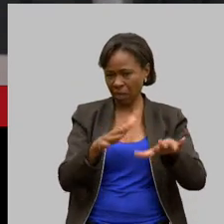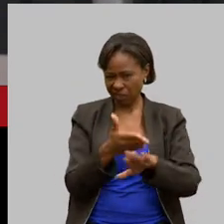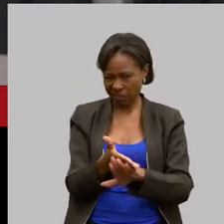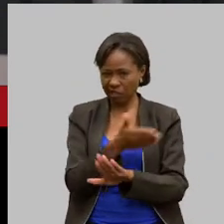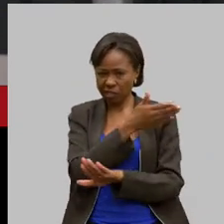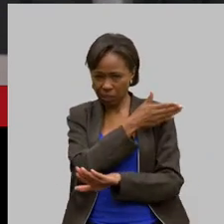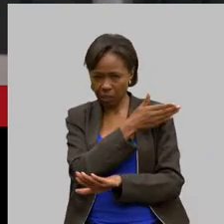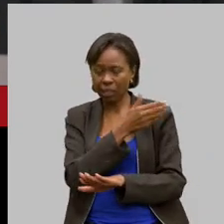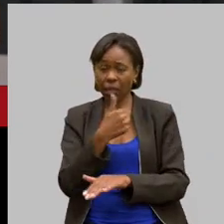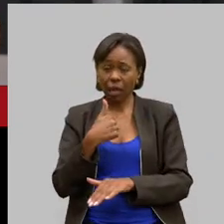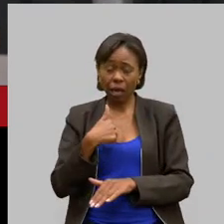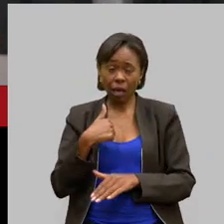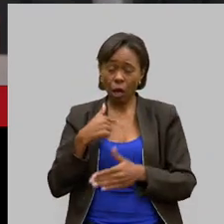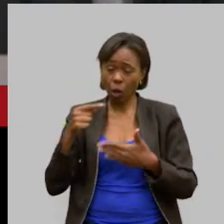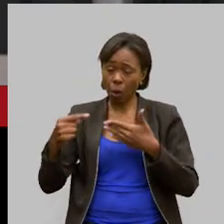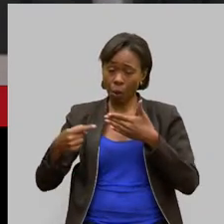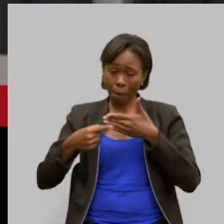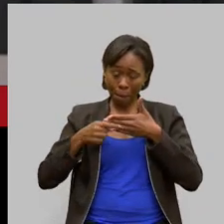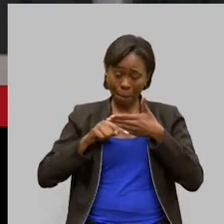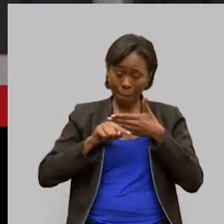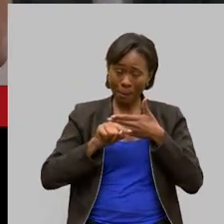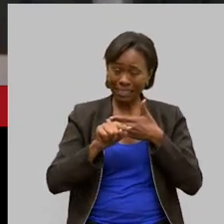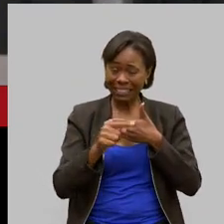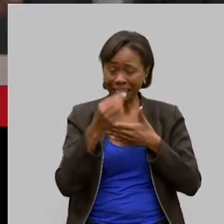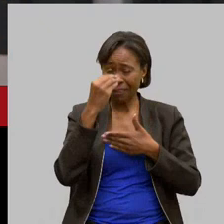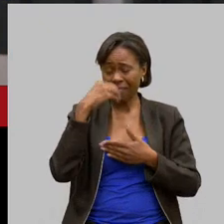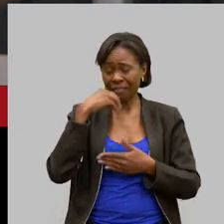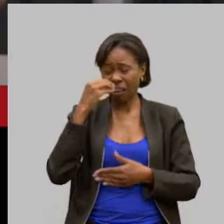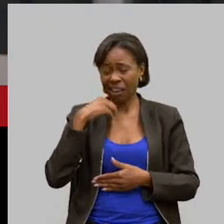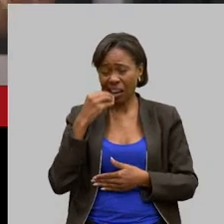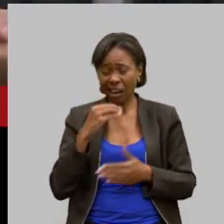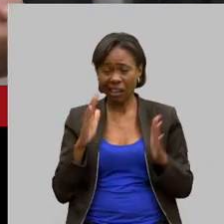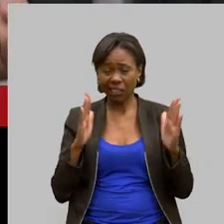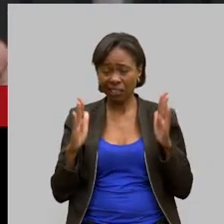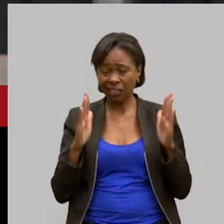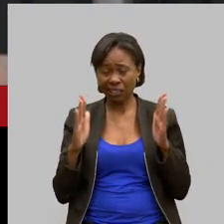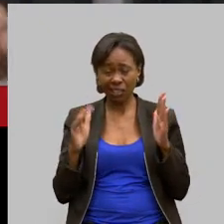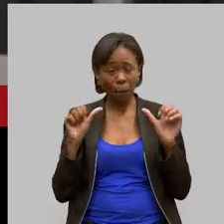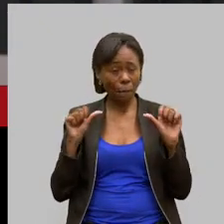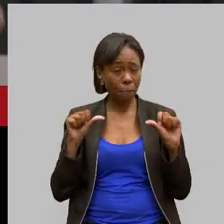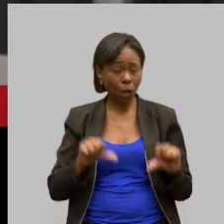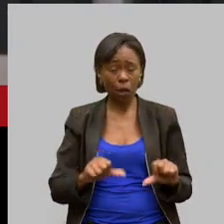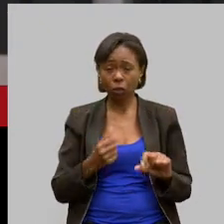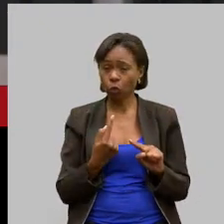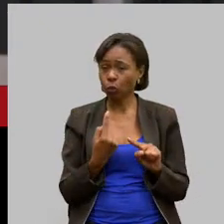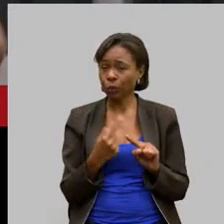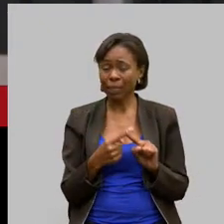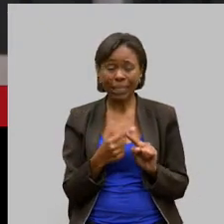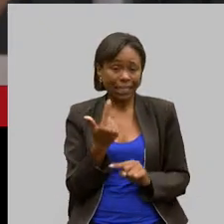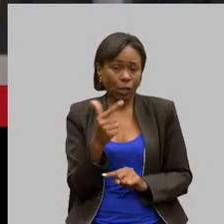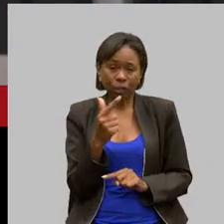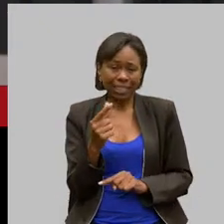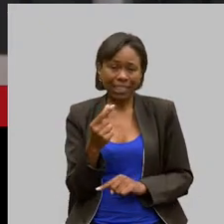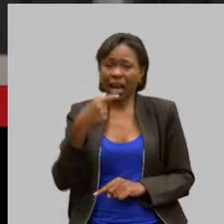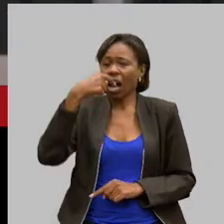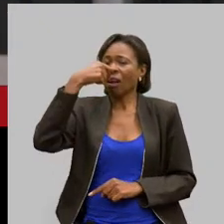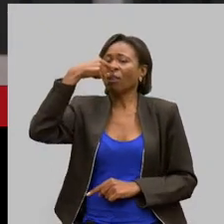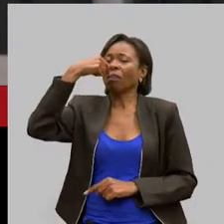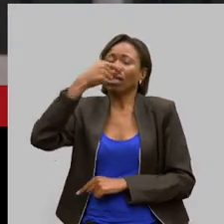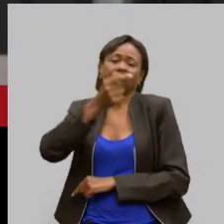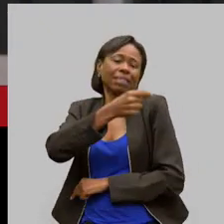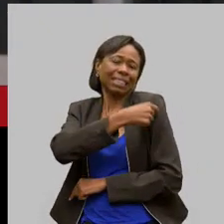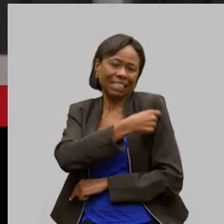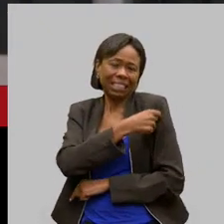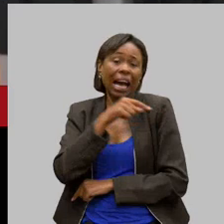baixa lembra da pior fase da pandemia quando não tinha vacina e eu peguei o vírus Logo no início eu quero que vocês